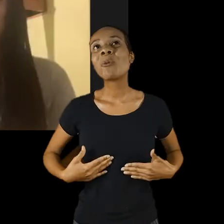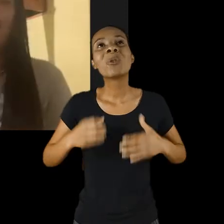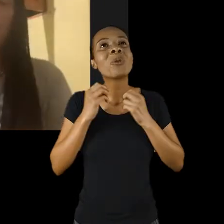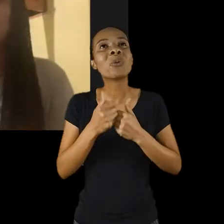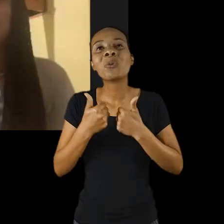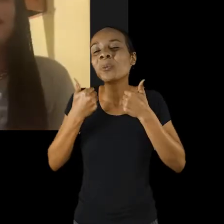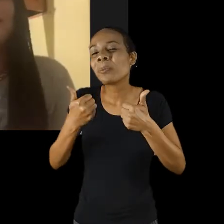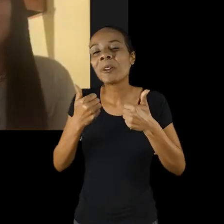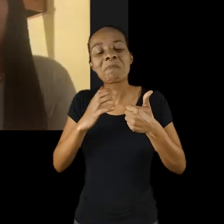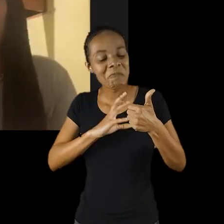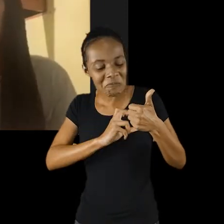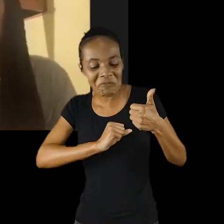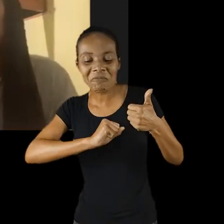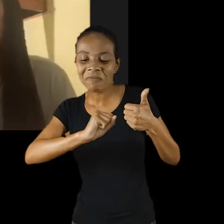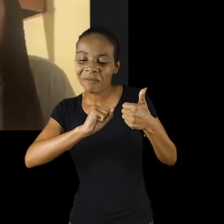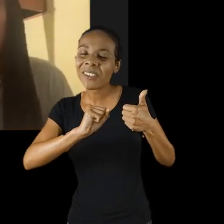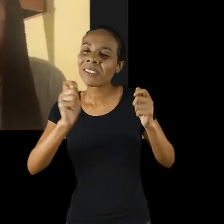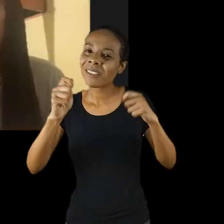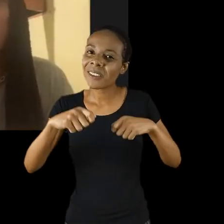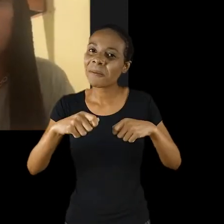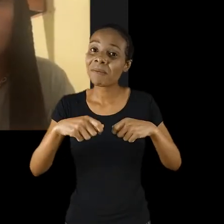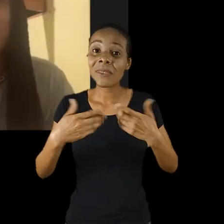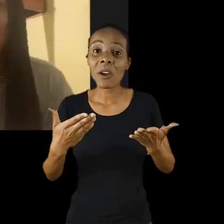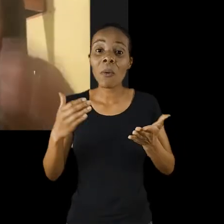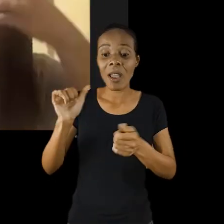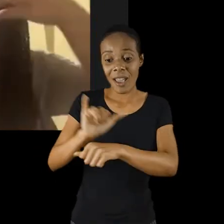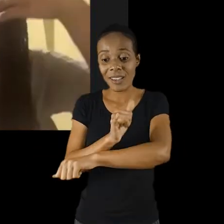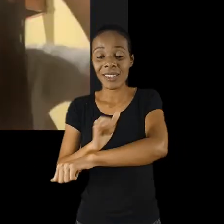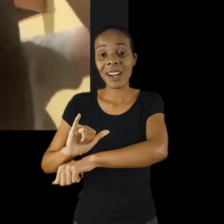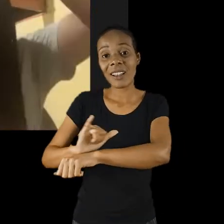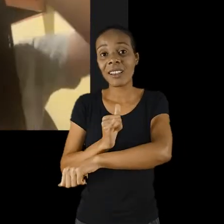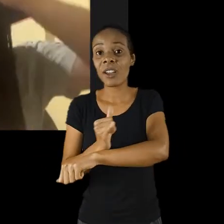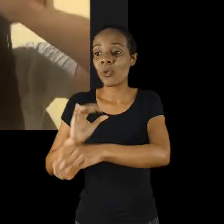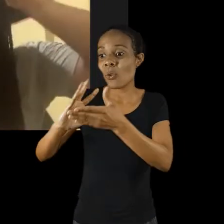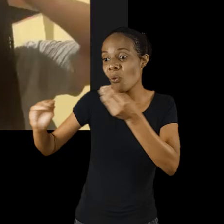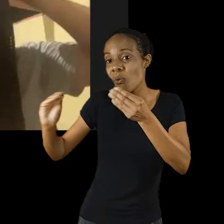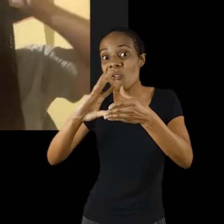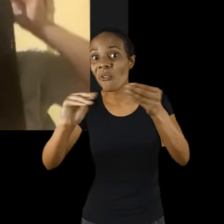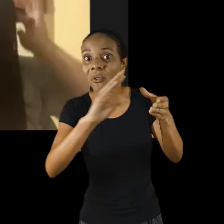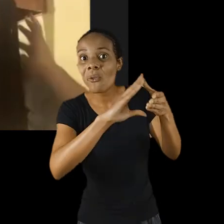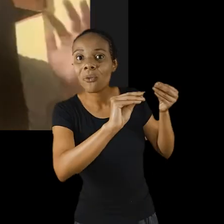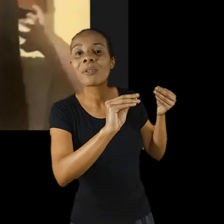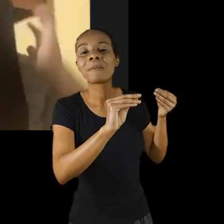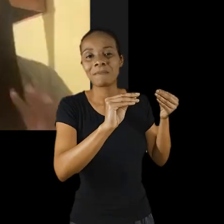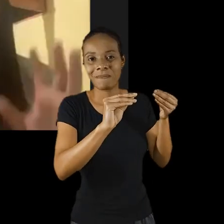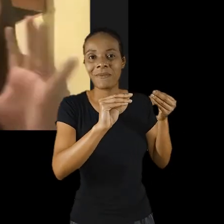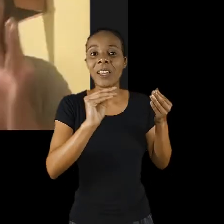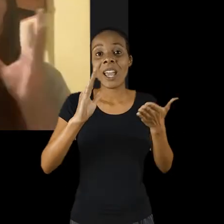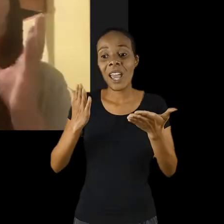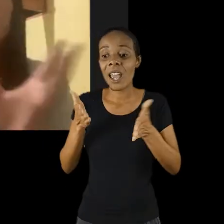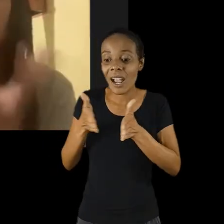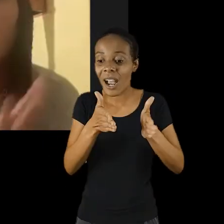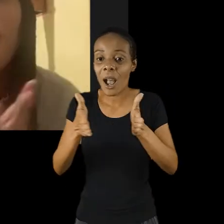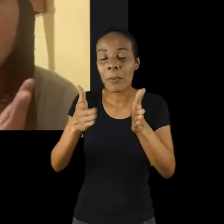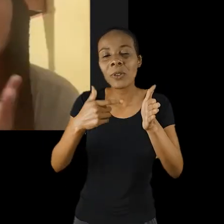Então, é uma estratégia de fuga, é um caminho de fuga, sabe? São os caminhos que eu traço para poder conseguir, de